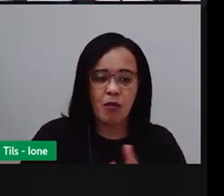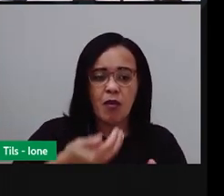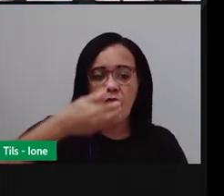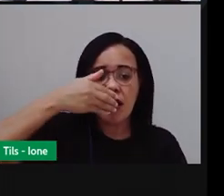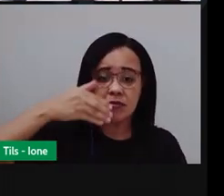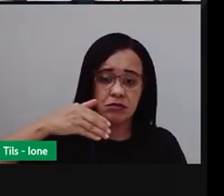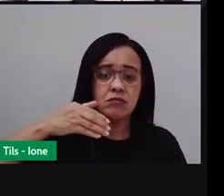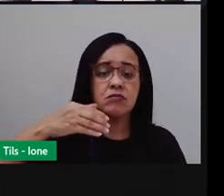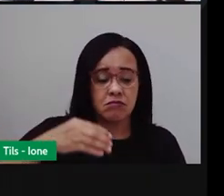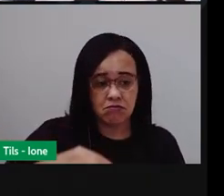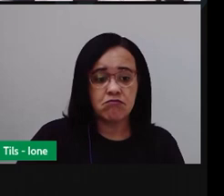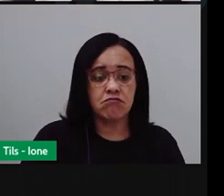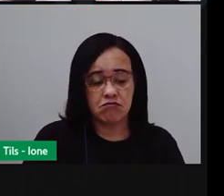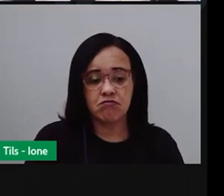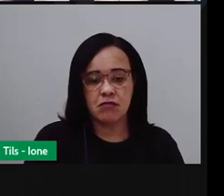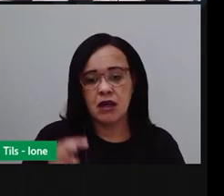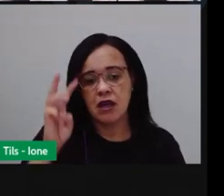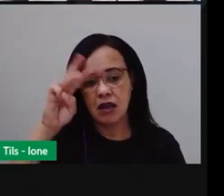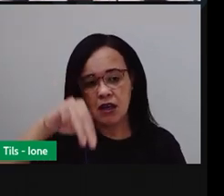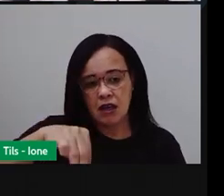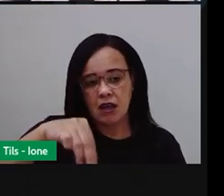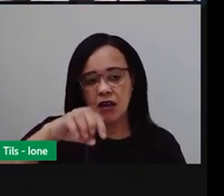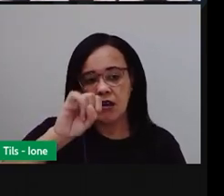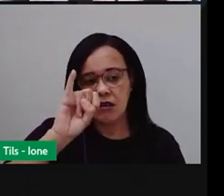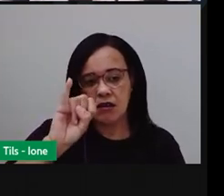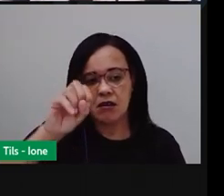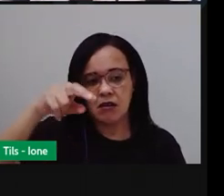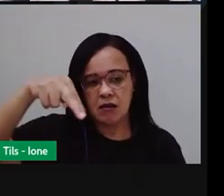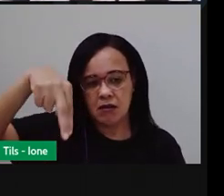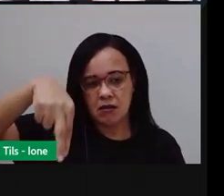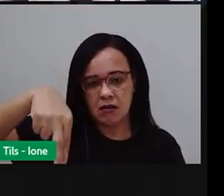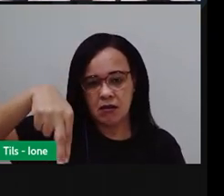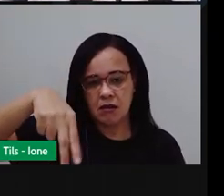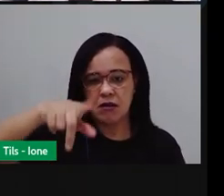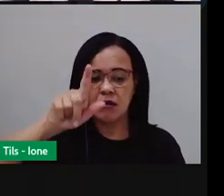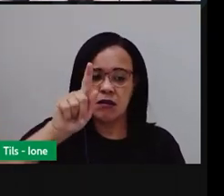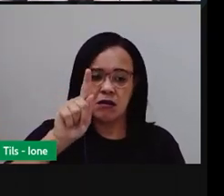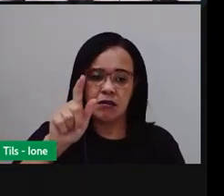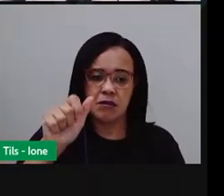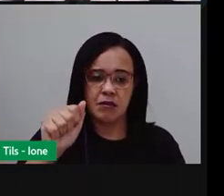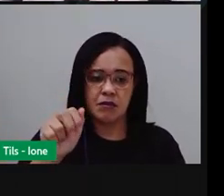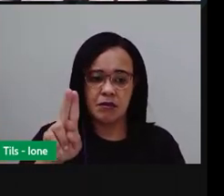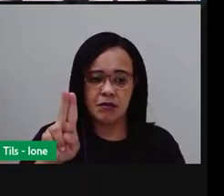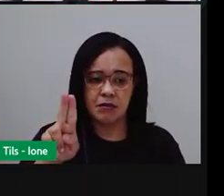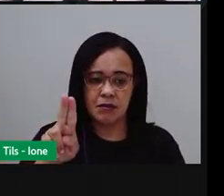também é muito comum nos estados da região Nordeste.